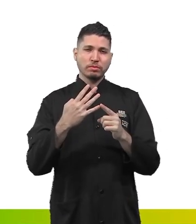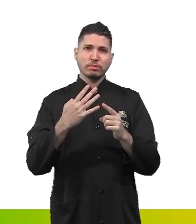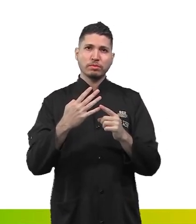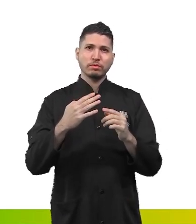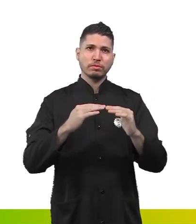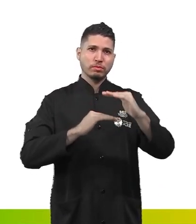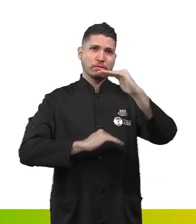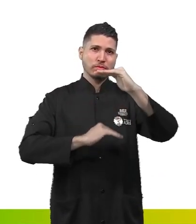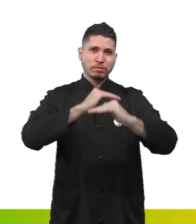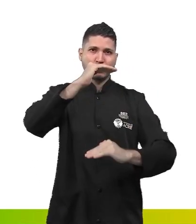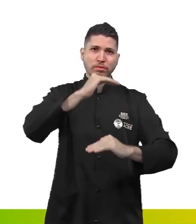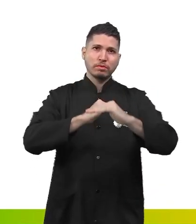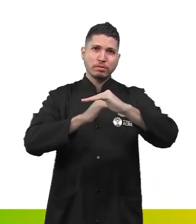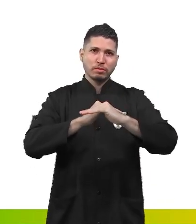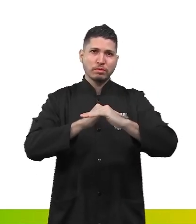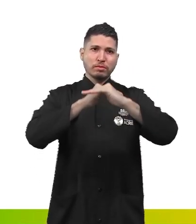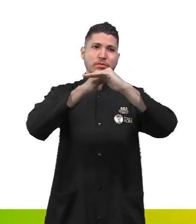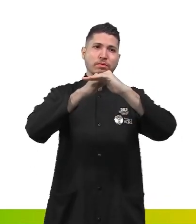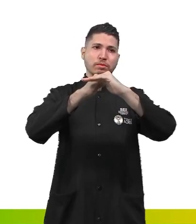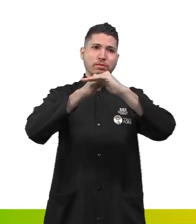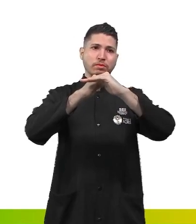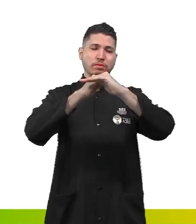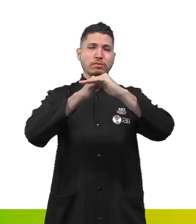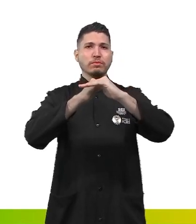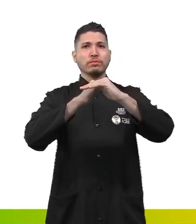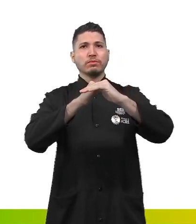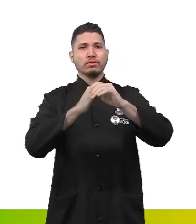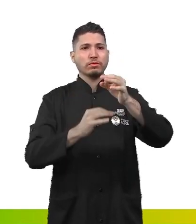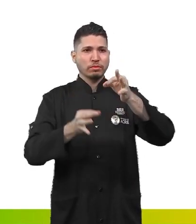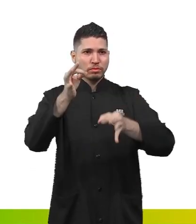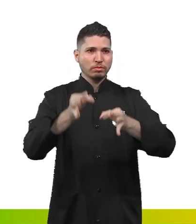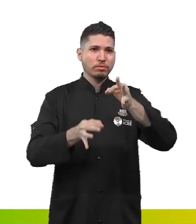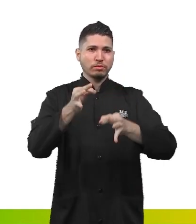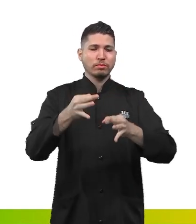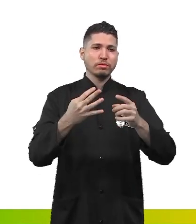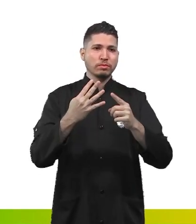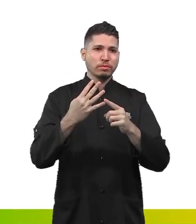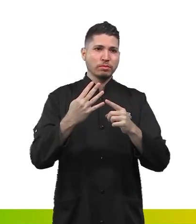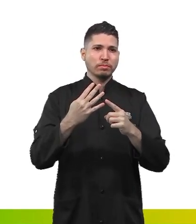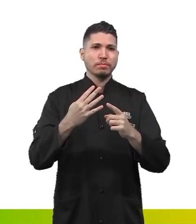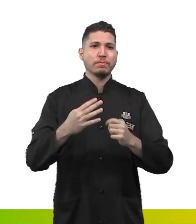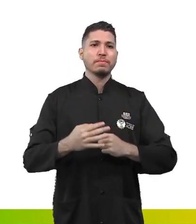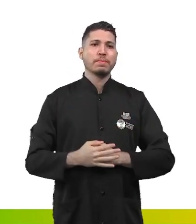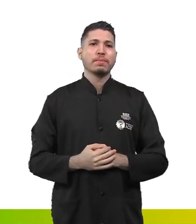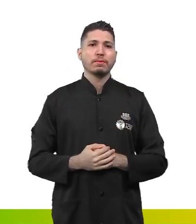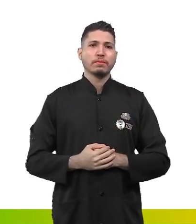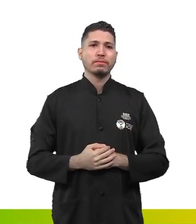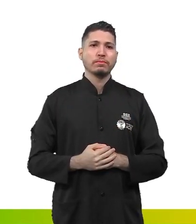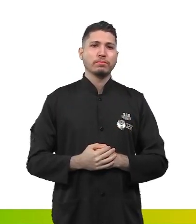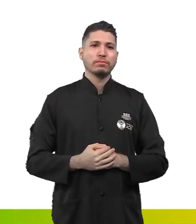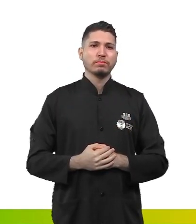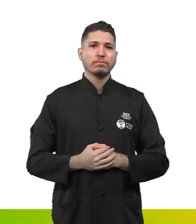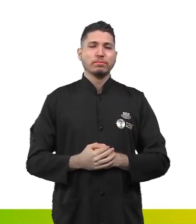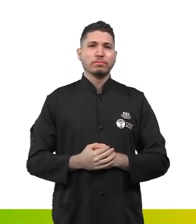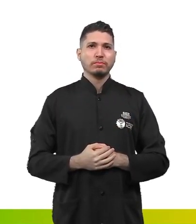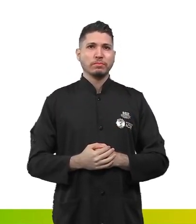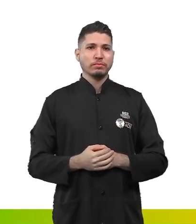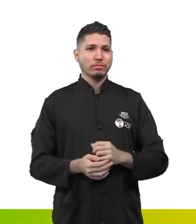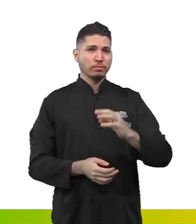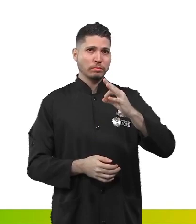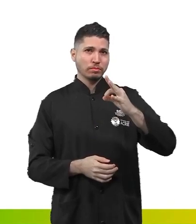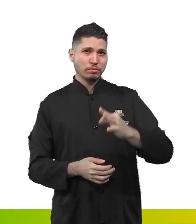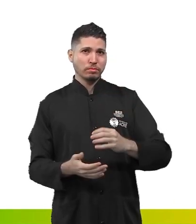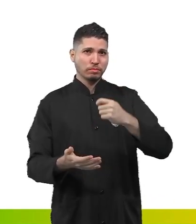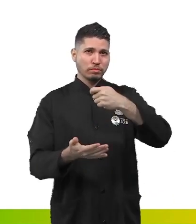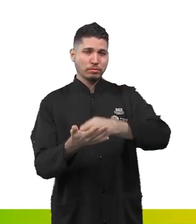equidade, ou o princípio da justiça. Relaciona-se à distribuição coerente e adequada de deveres e